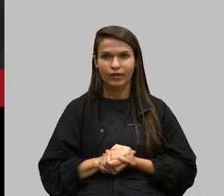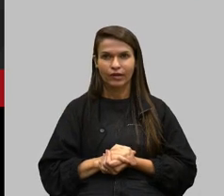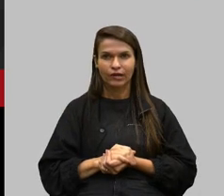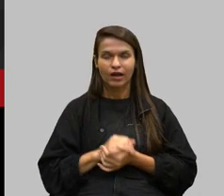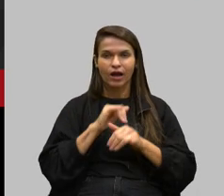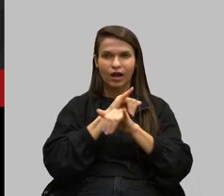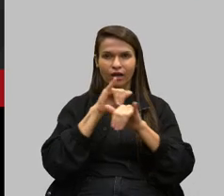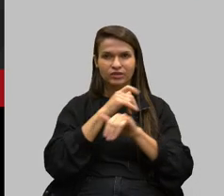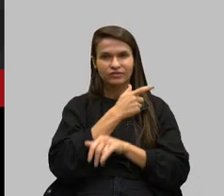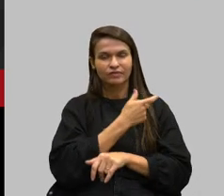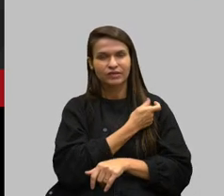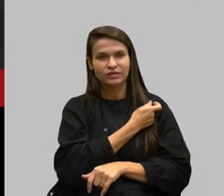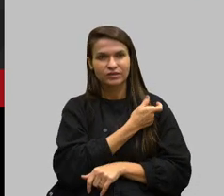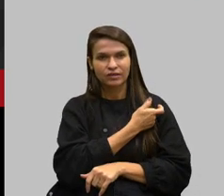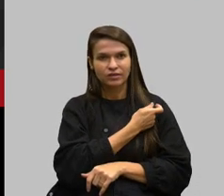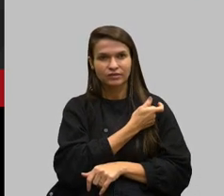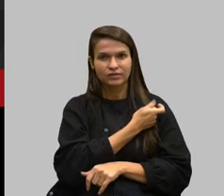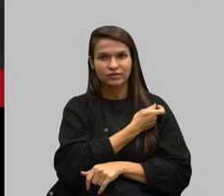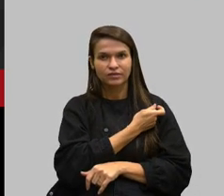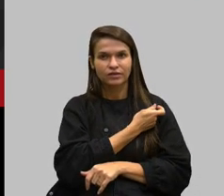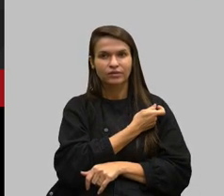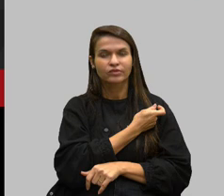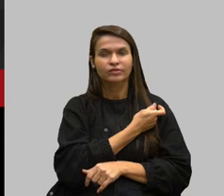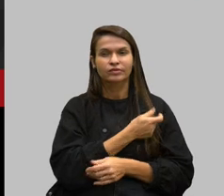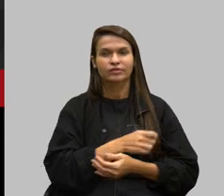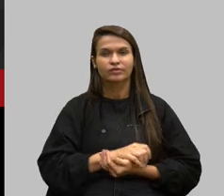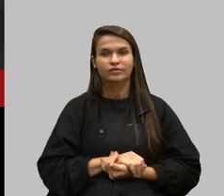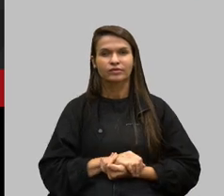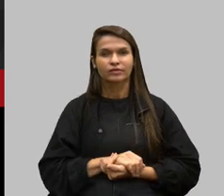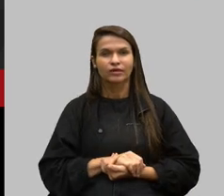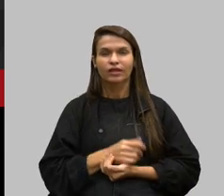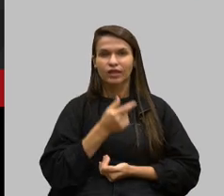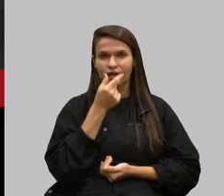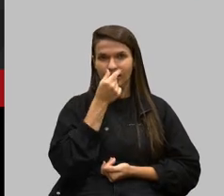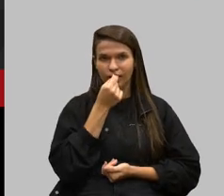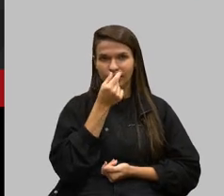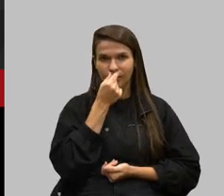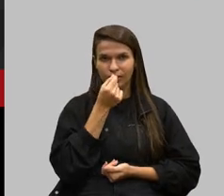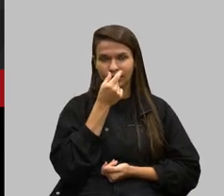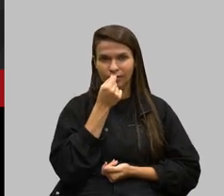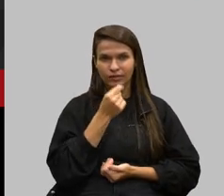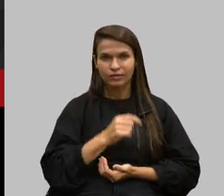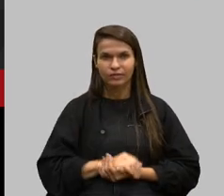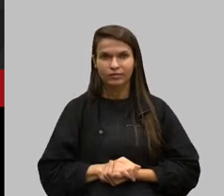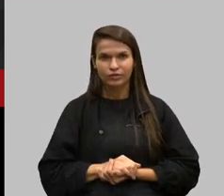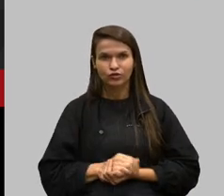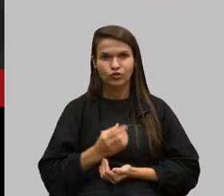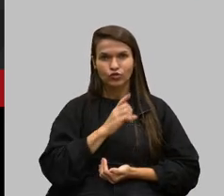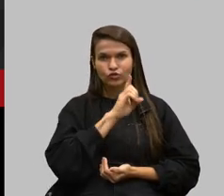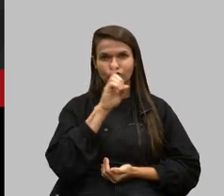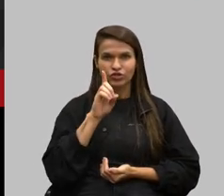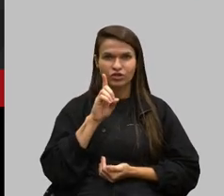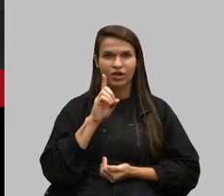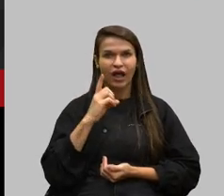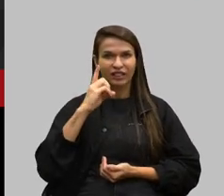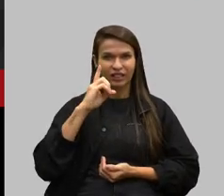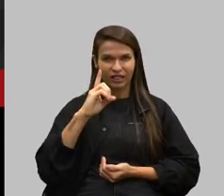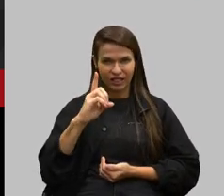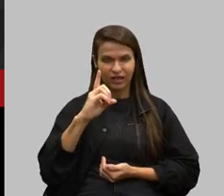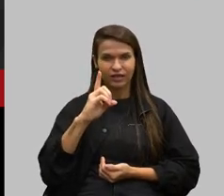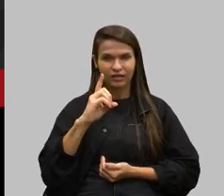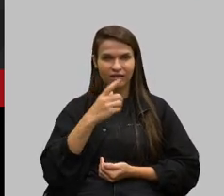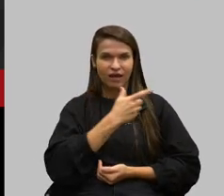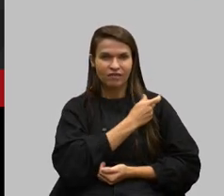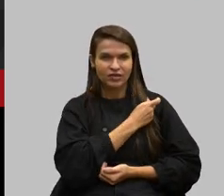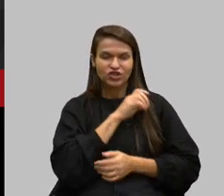campanha de vacinação da gripe dia D nação né chamada para